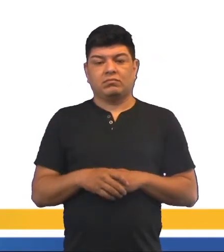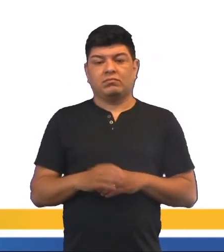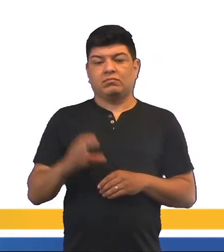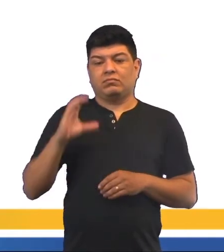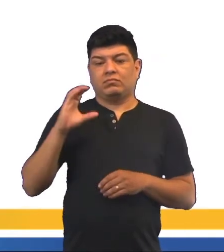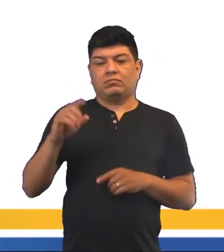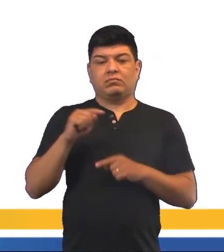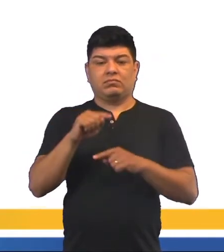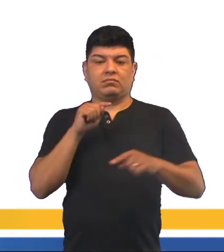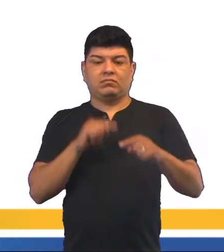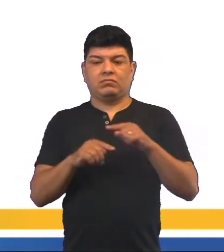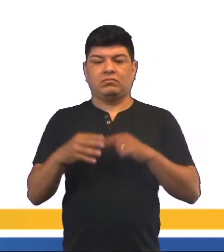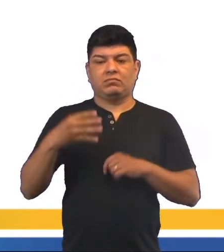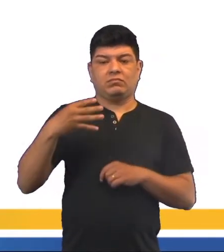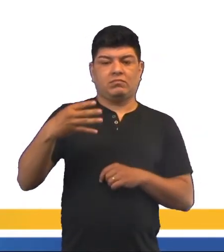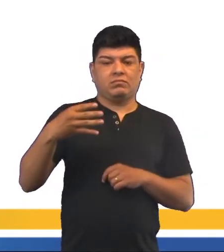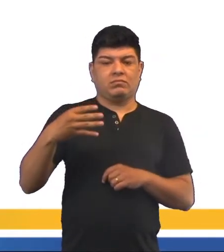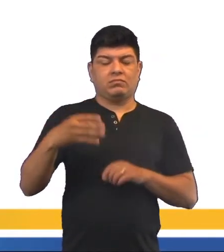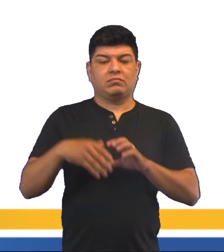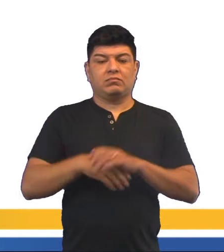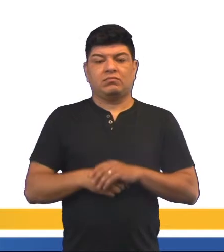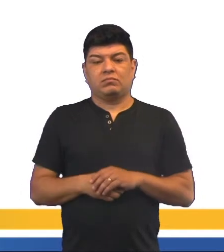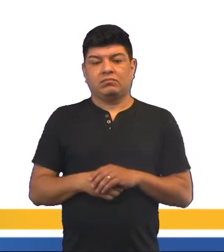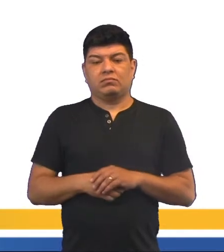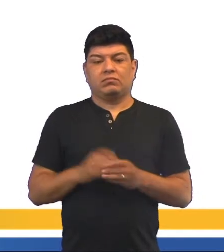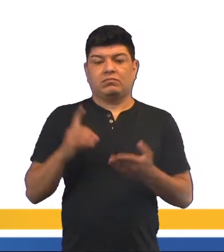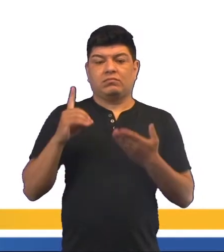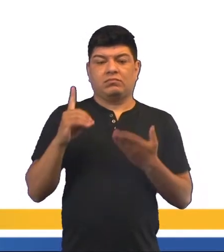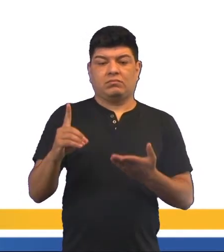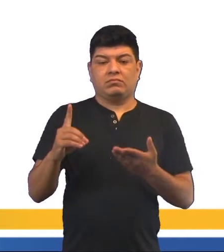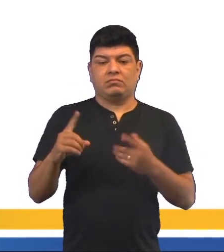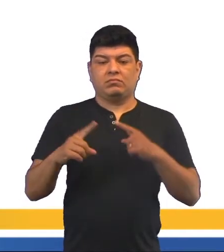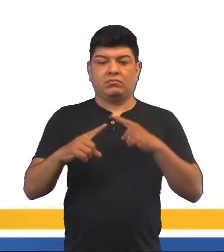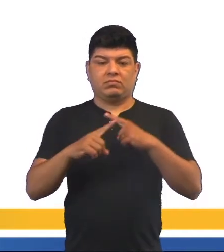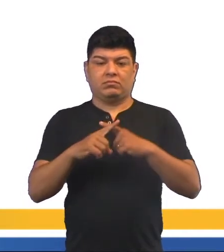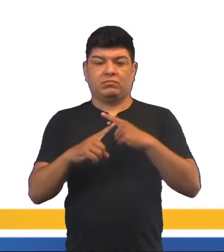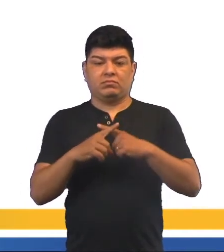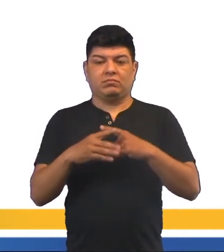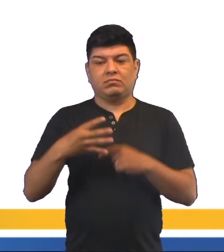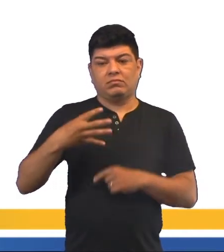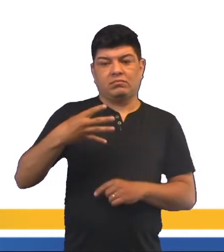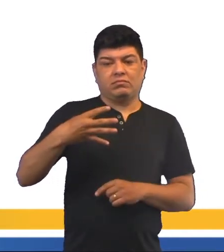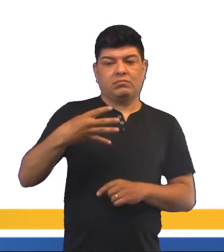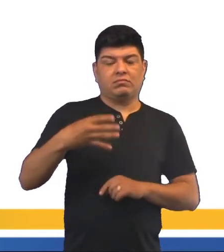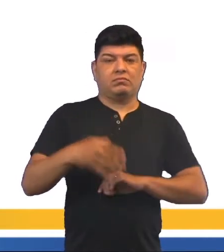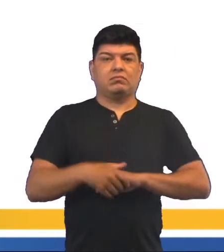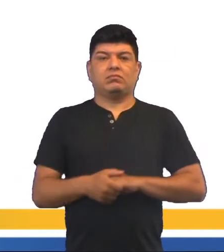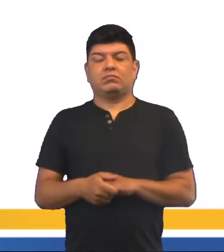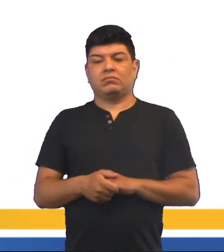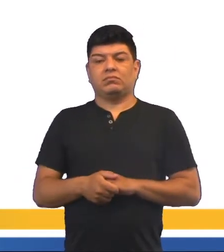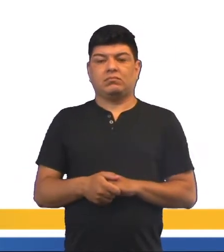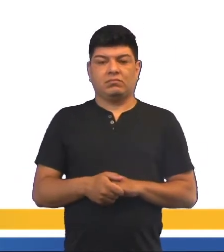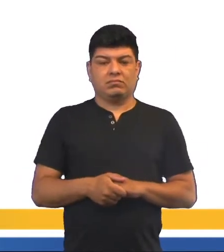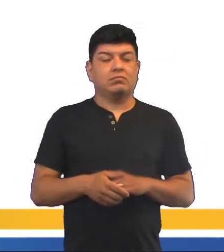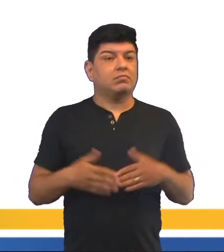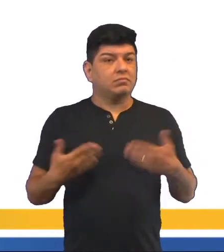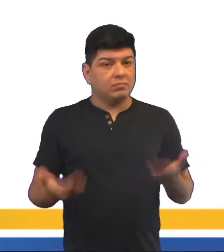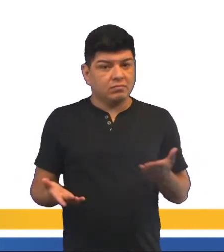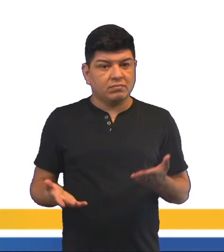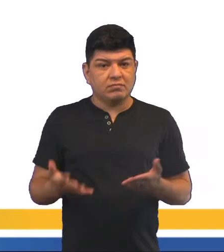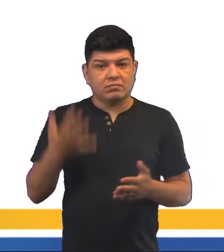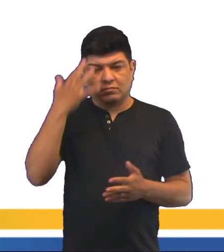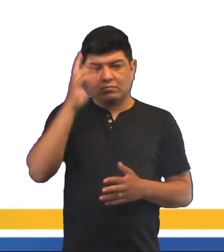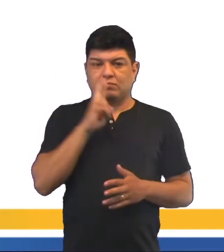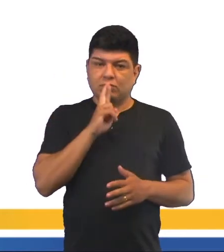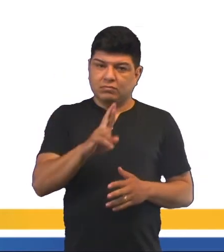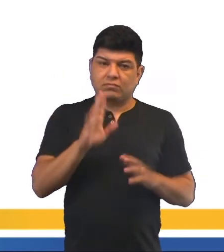2. Letra C, dividida por 4. Letra D, multiplicada por 4. E aí, você já